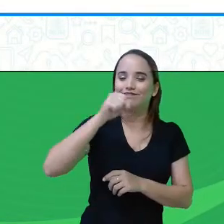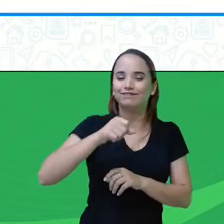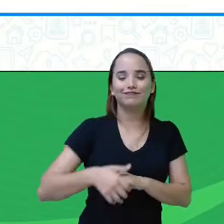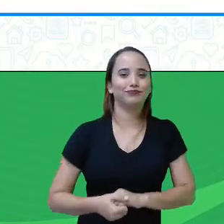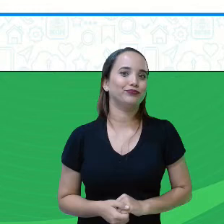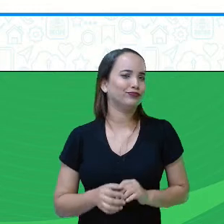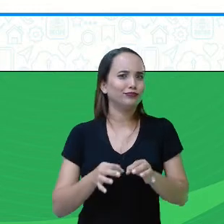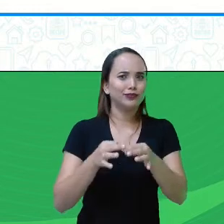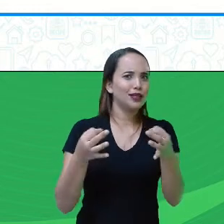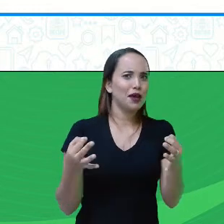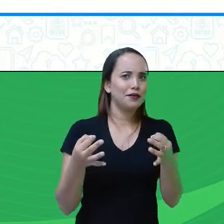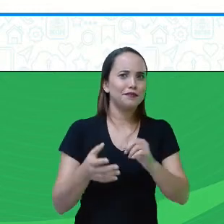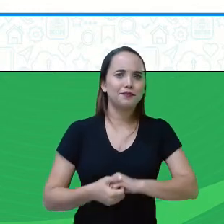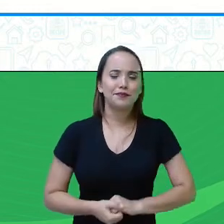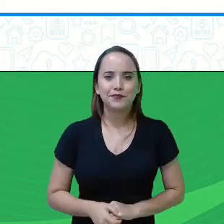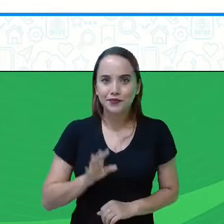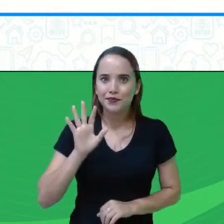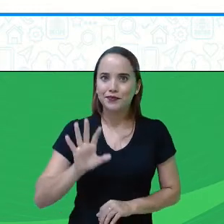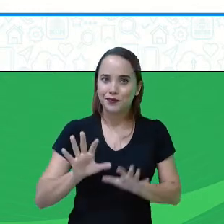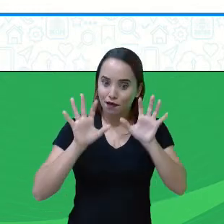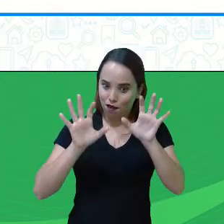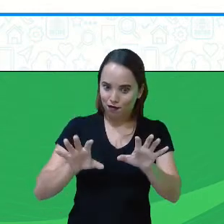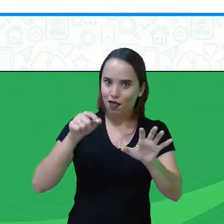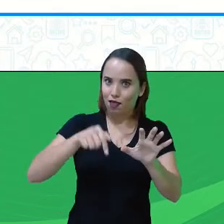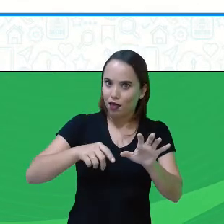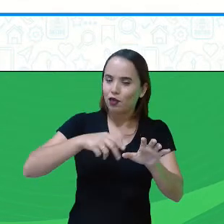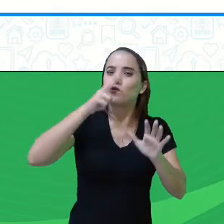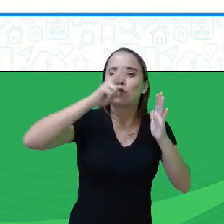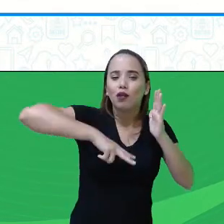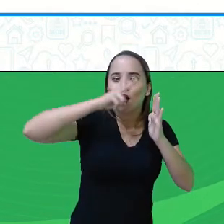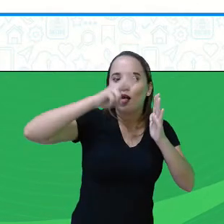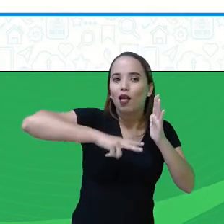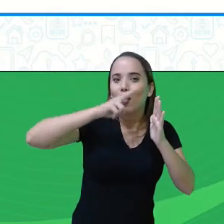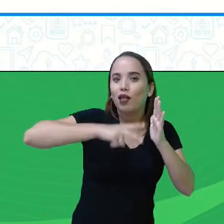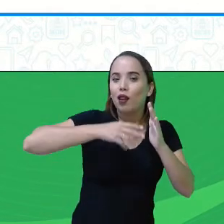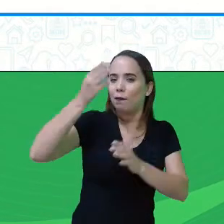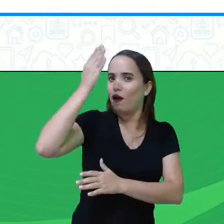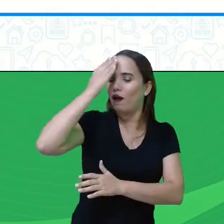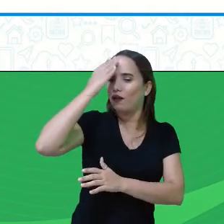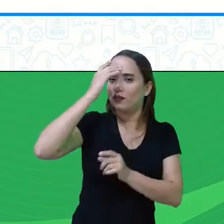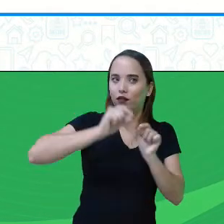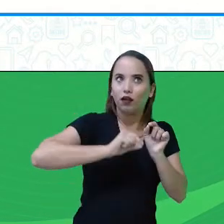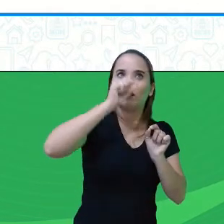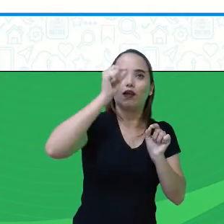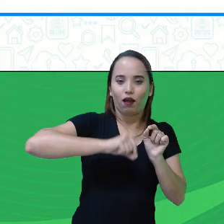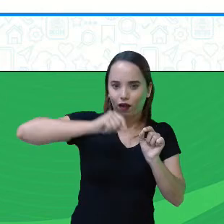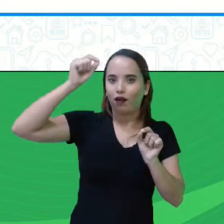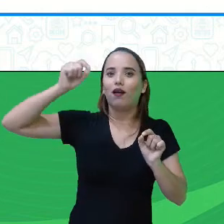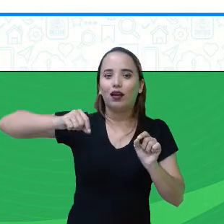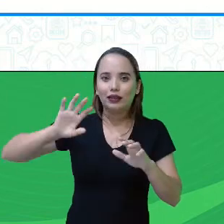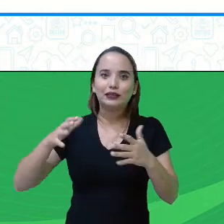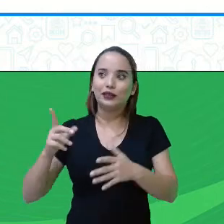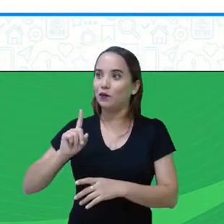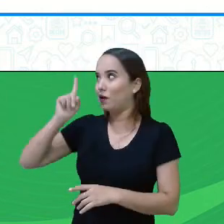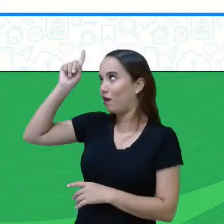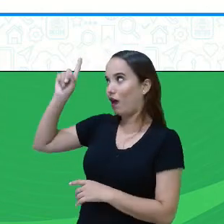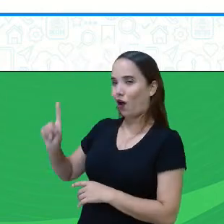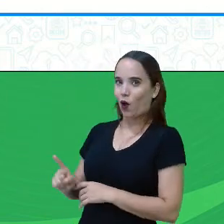Simples, não é? Pronto, é assim que a gente vai estar fazendo a leitura dos gráficos. E aí tá as respostas, se vocês acertaram